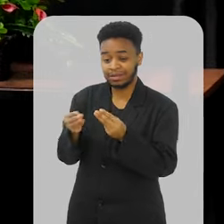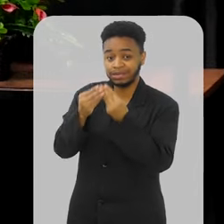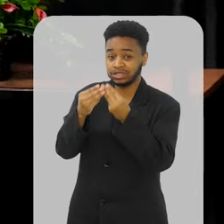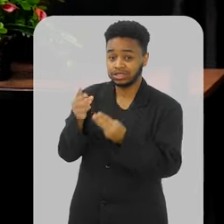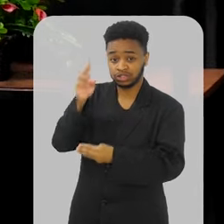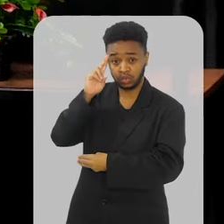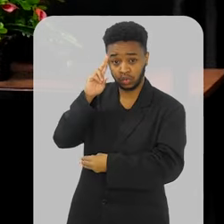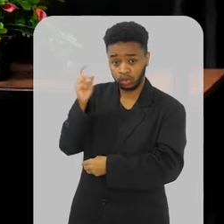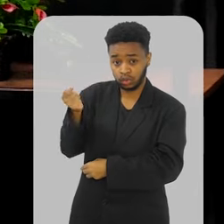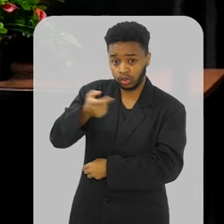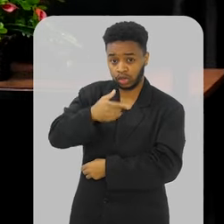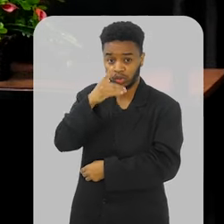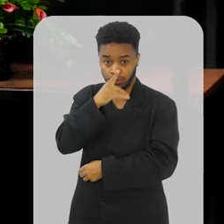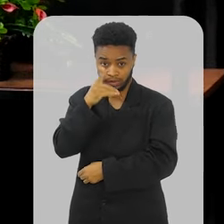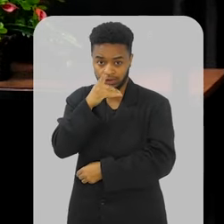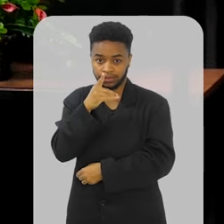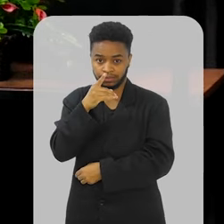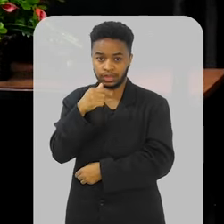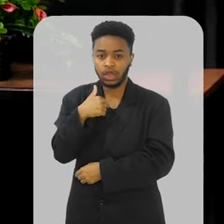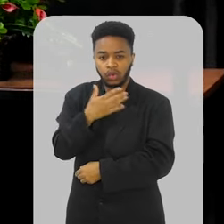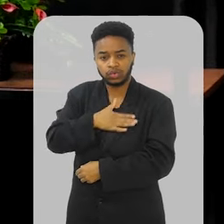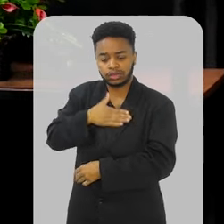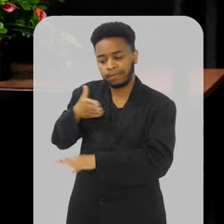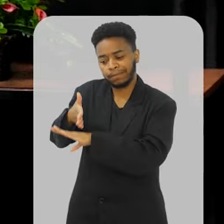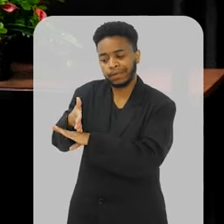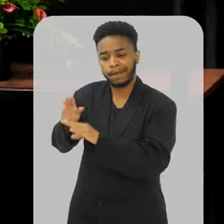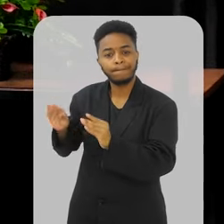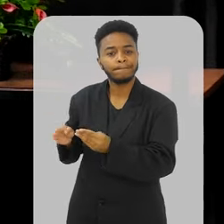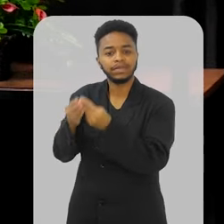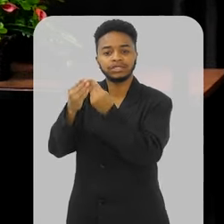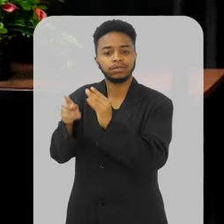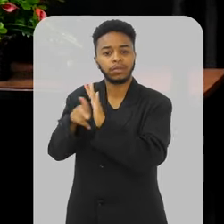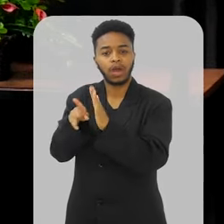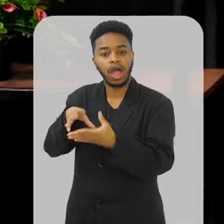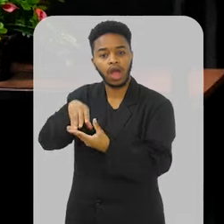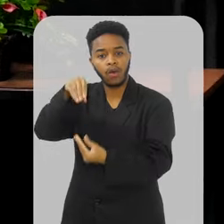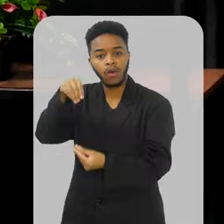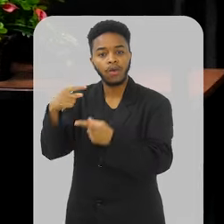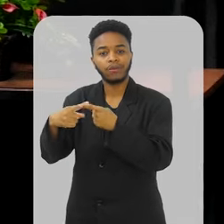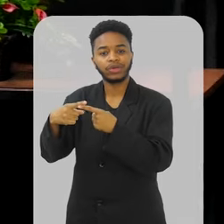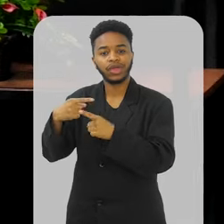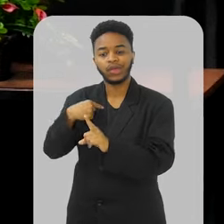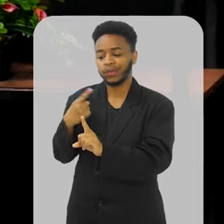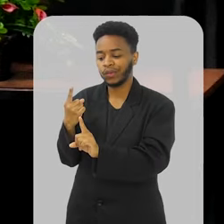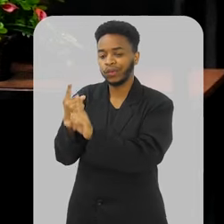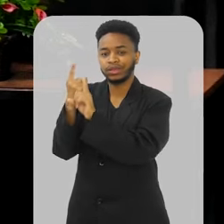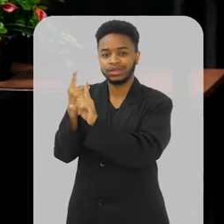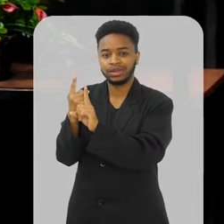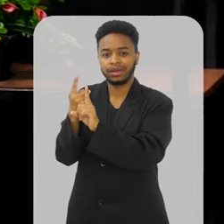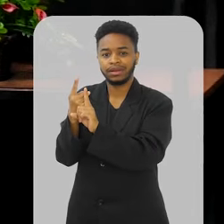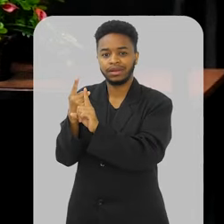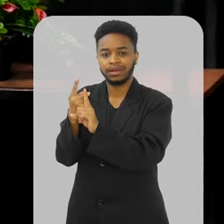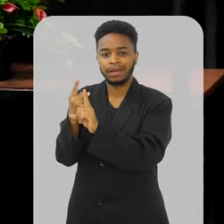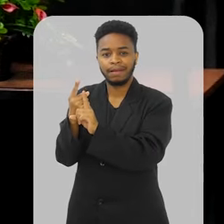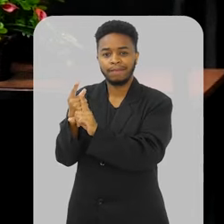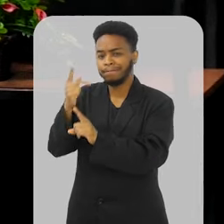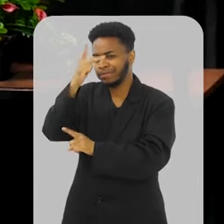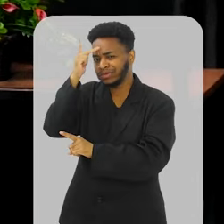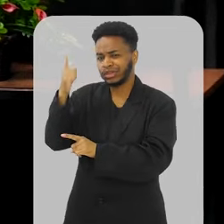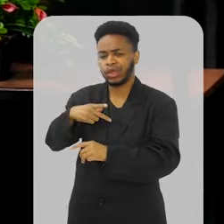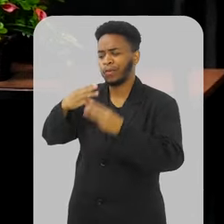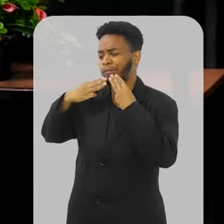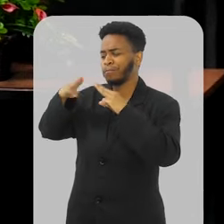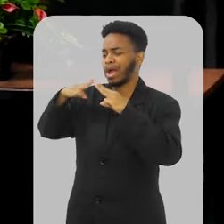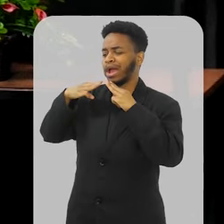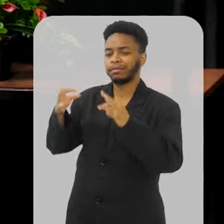segunda-feira do que na missa de domingo Gostava de ir a missa das Almas Por quê eu encontrei a pessoa do melhor Market